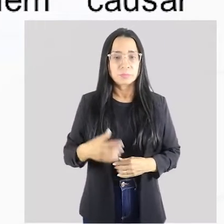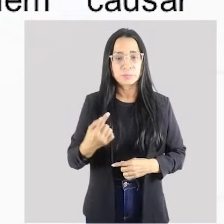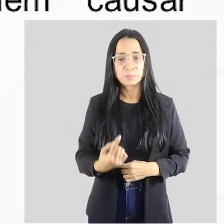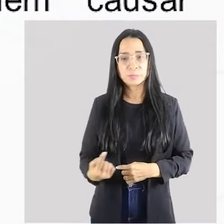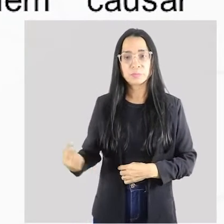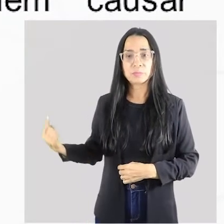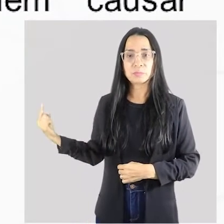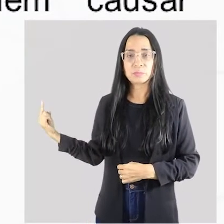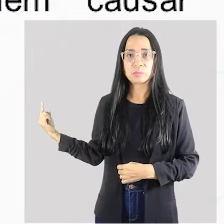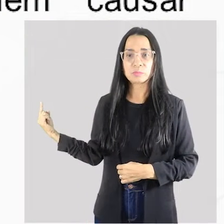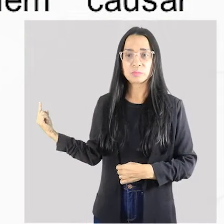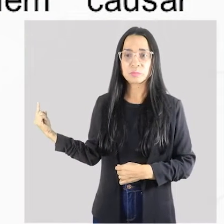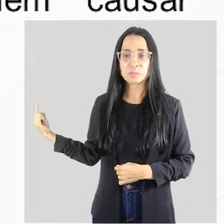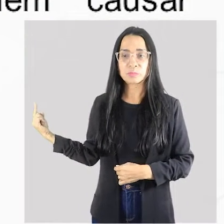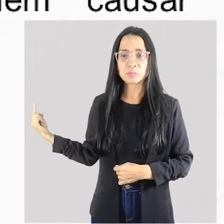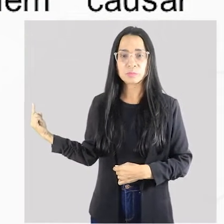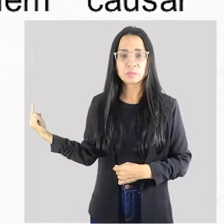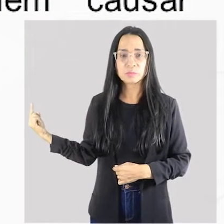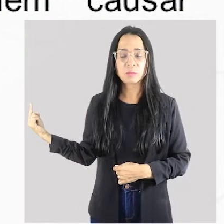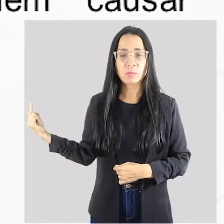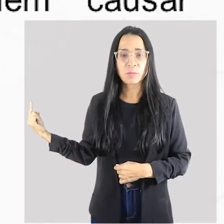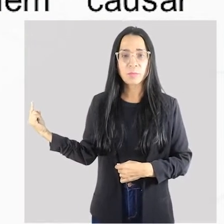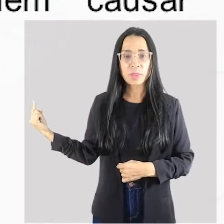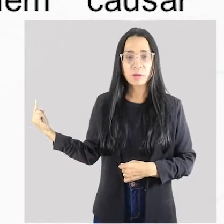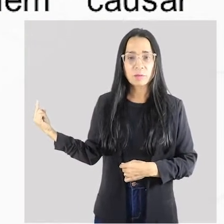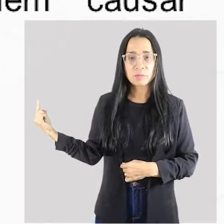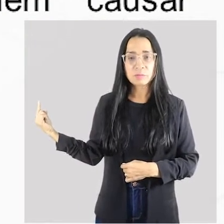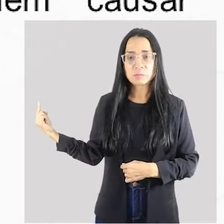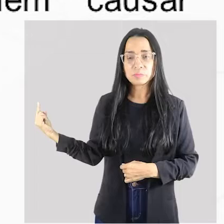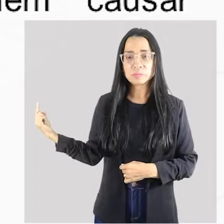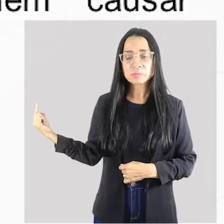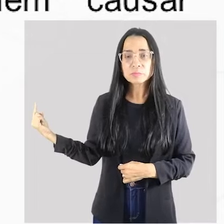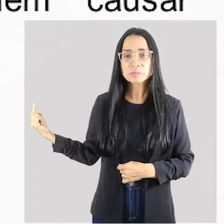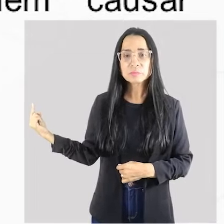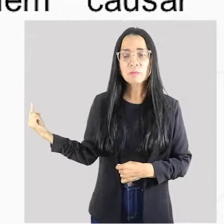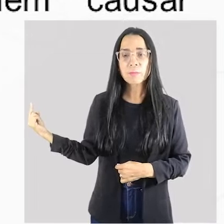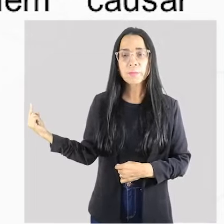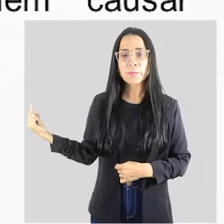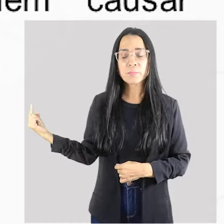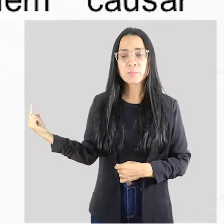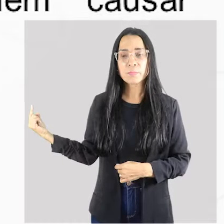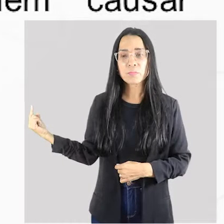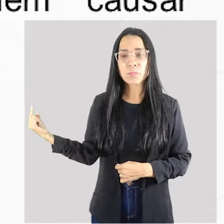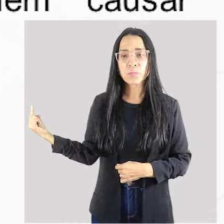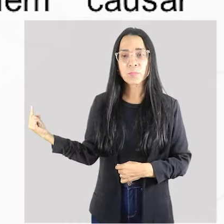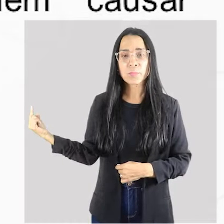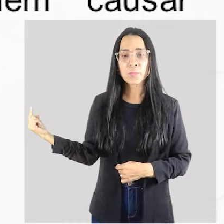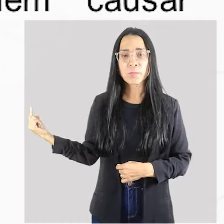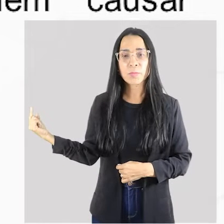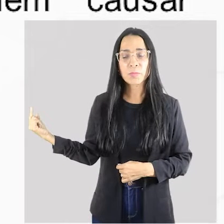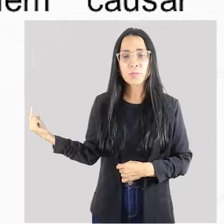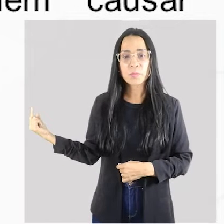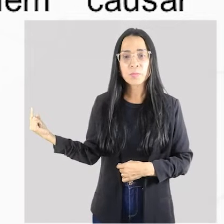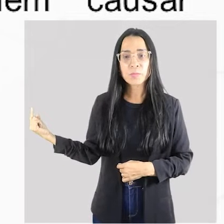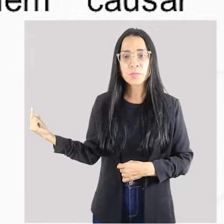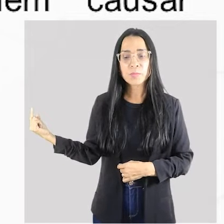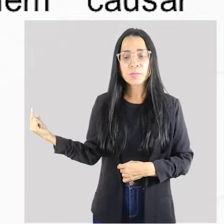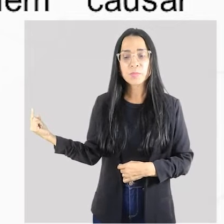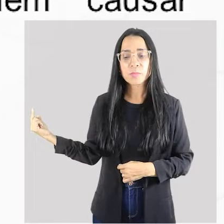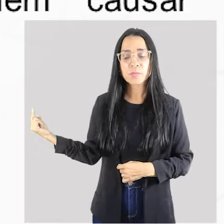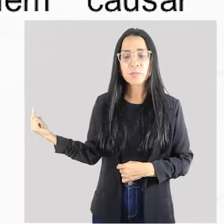Atualmente, são bem conhecidos os efeitos adversos à saúde humana causados por diversos poluentes